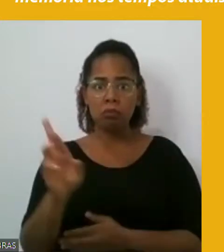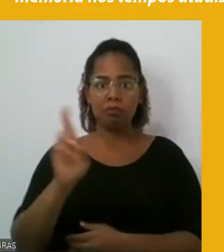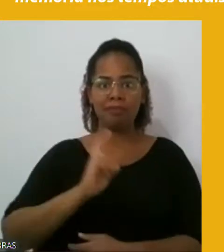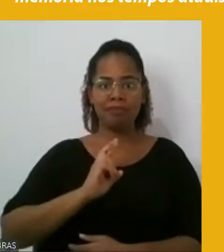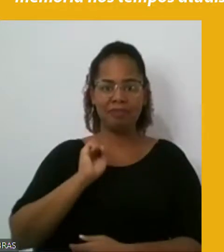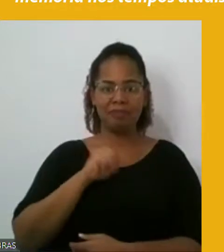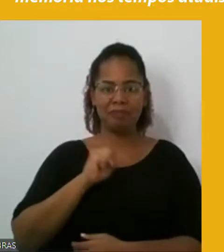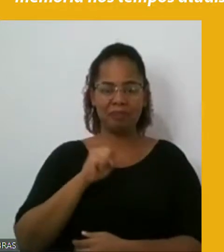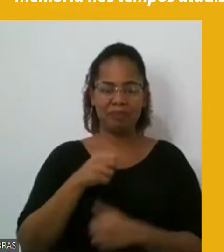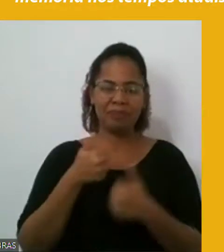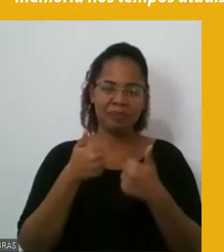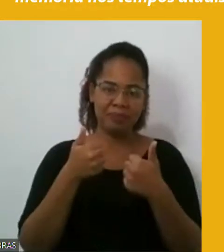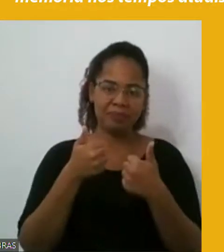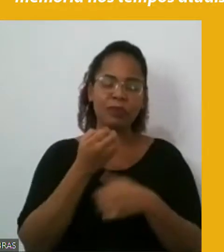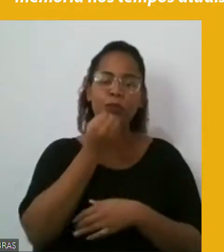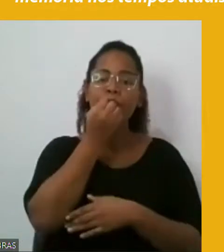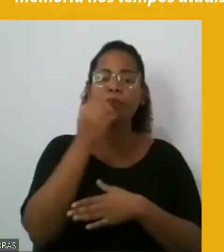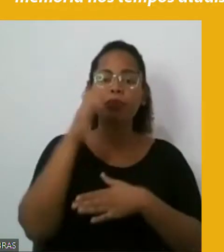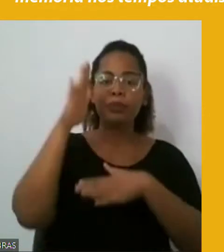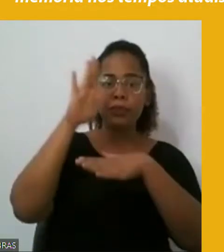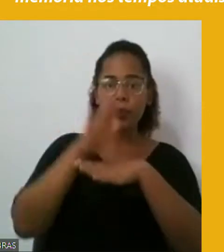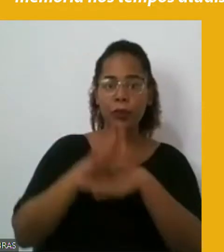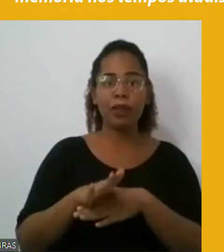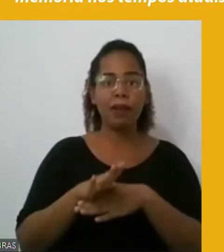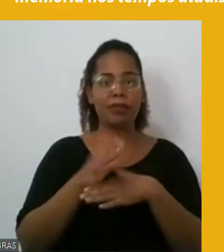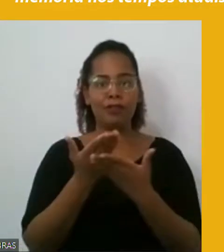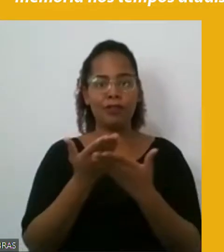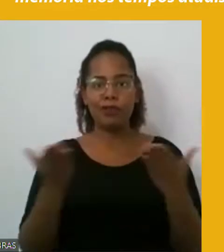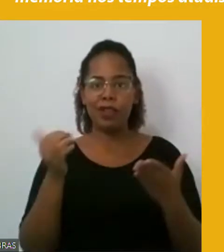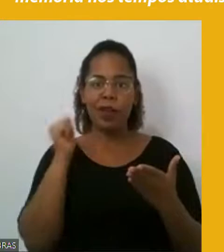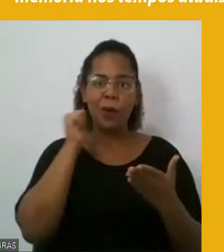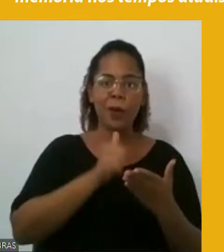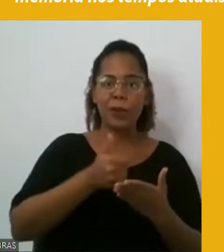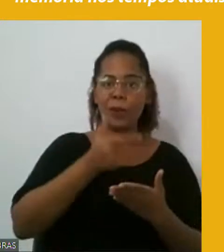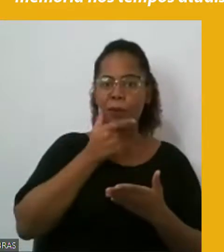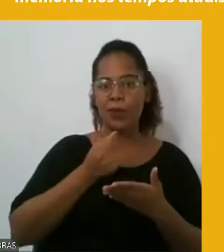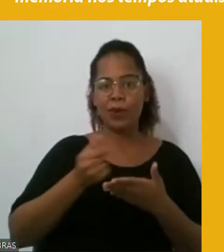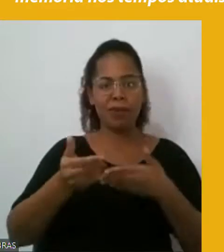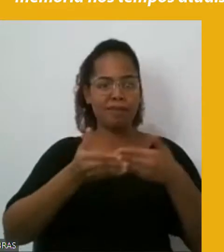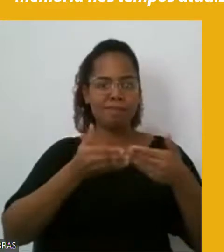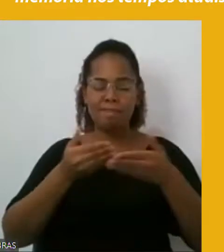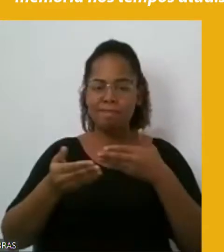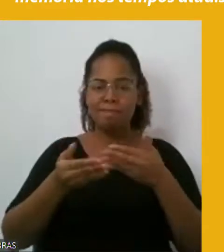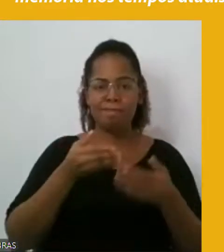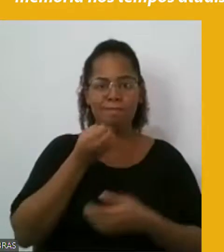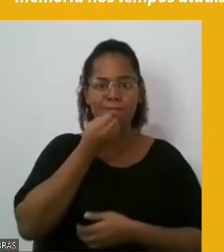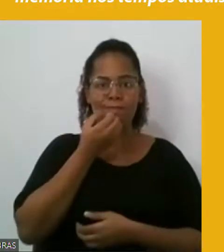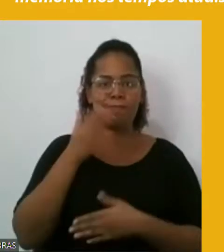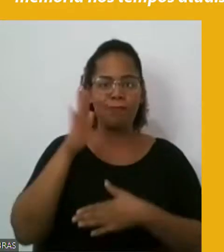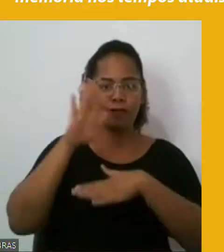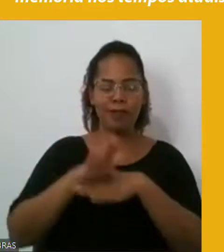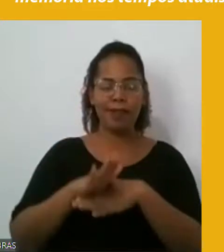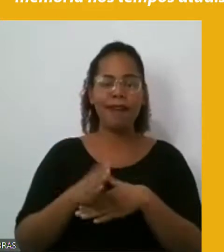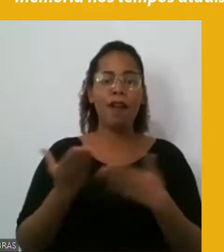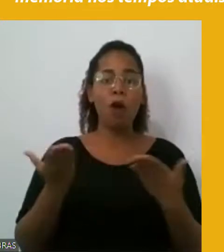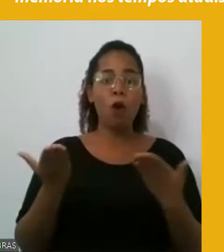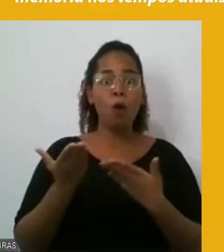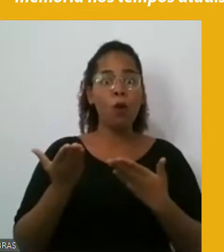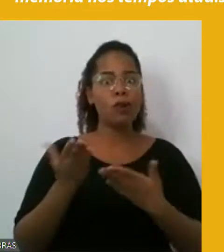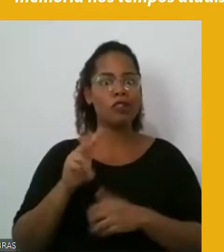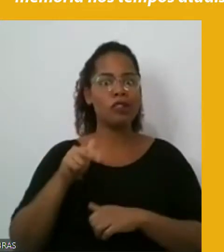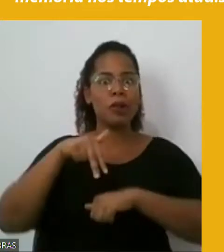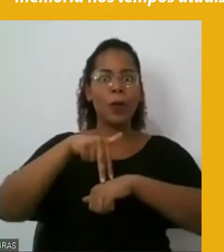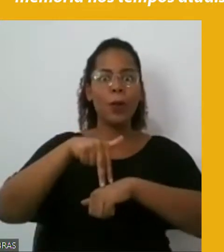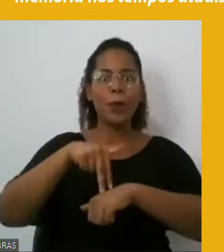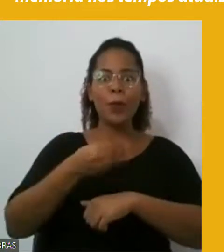Bom, boa tarde a todos, a todas. Eu tô muito feliz de estar podendo mediar esse encontro